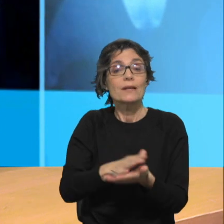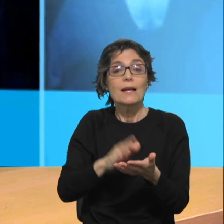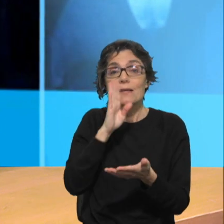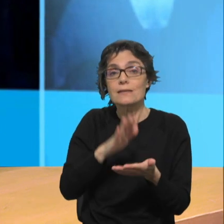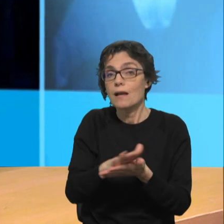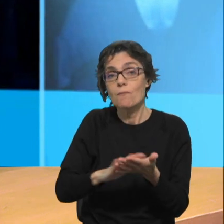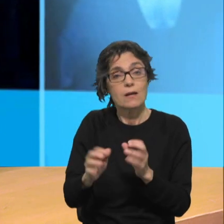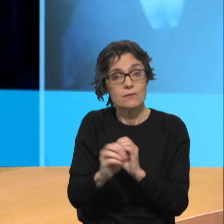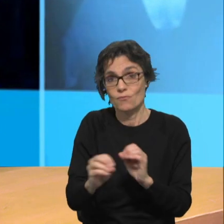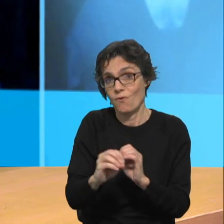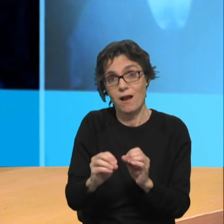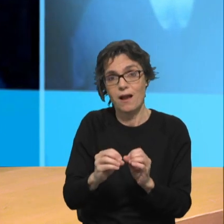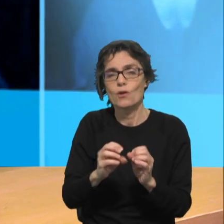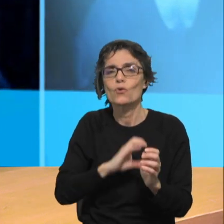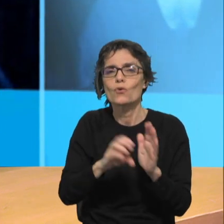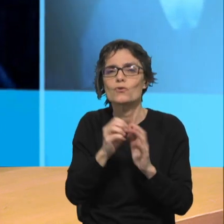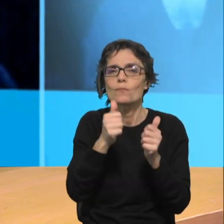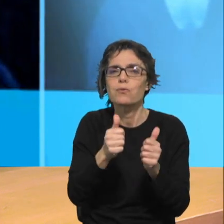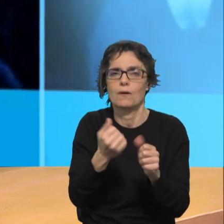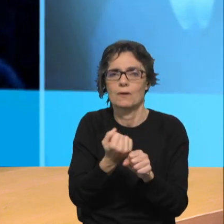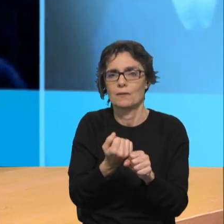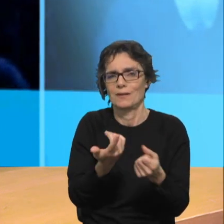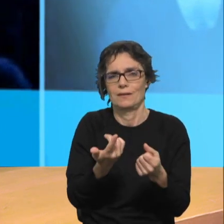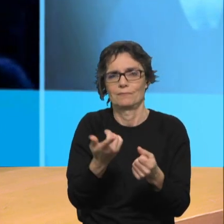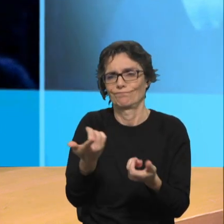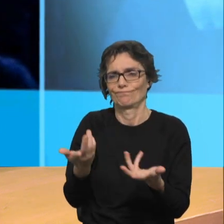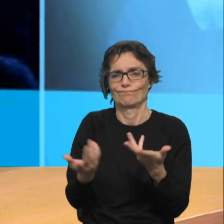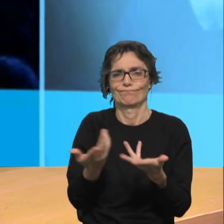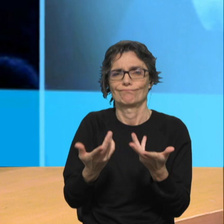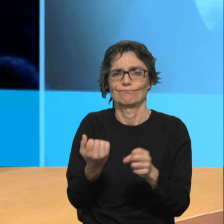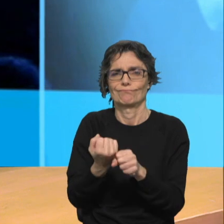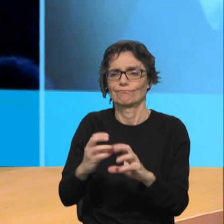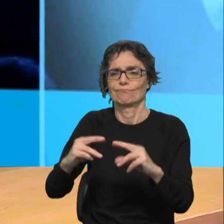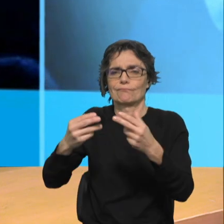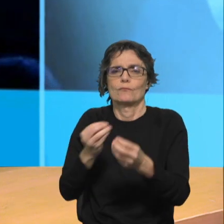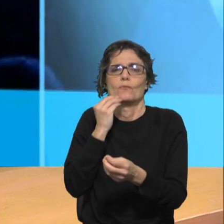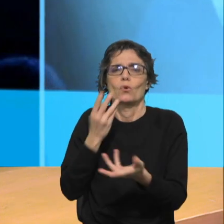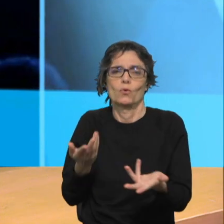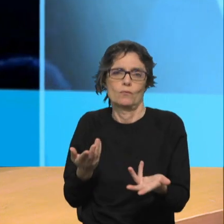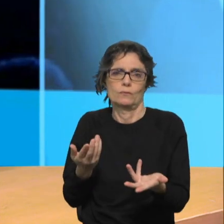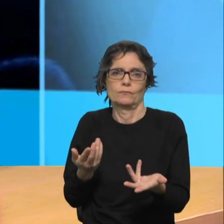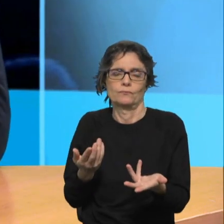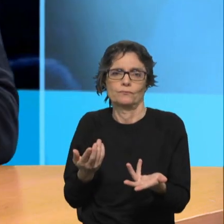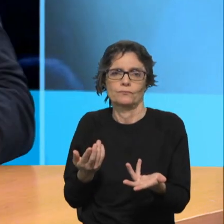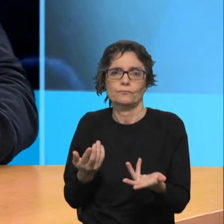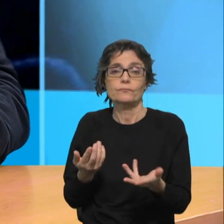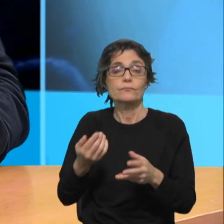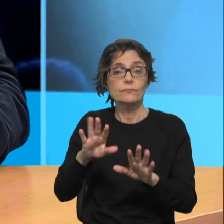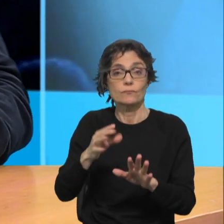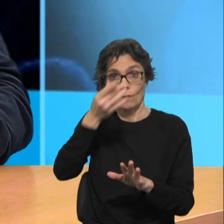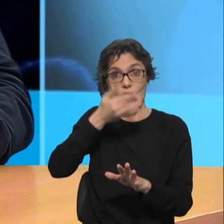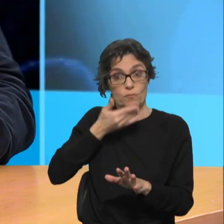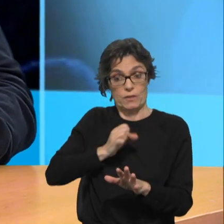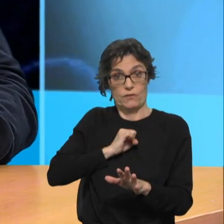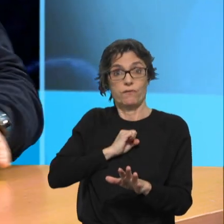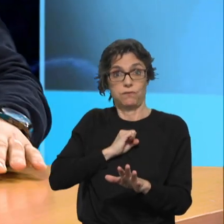se atrai para a profissão, porque a não ser que pensassem mal os nossos alunos, mas na minha experiência